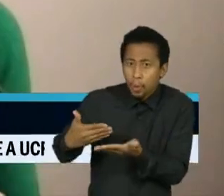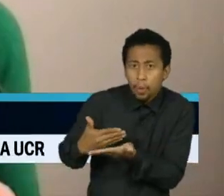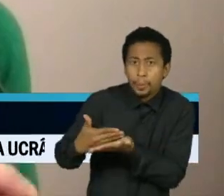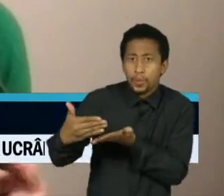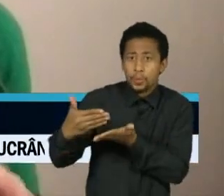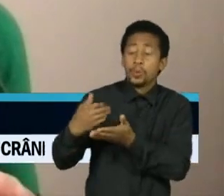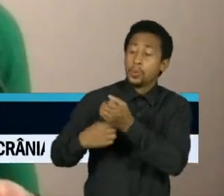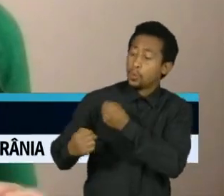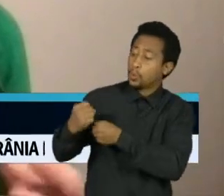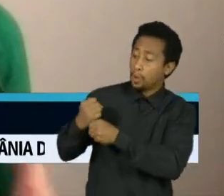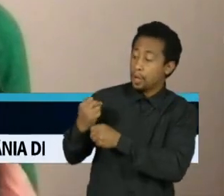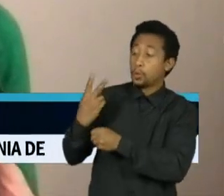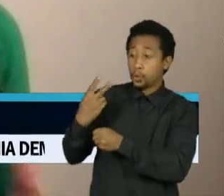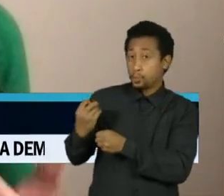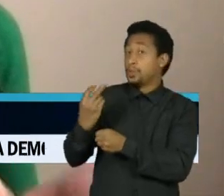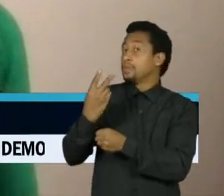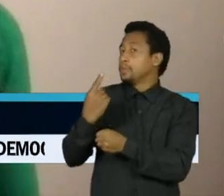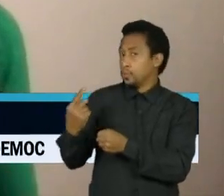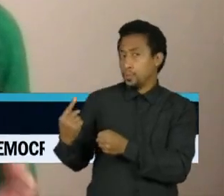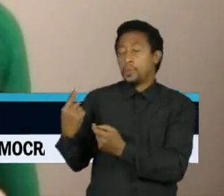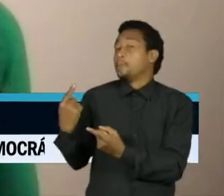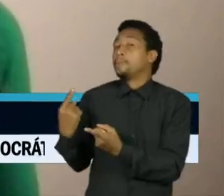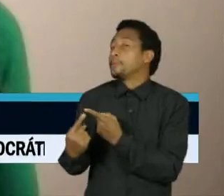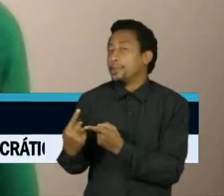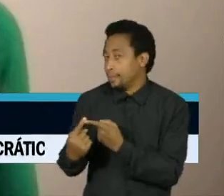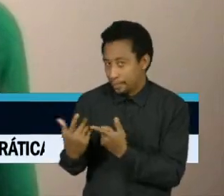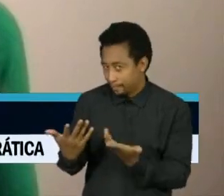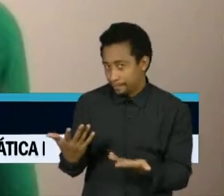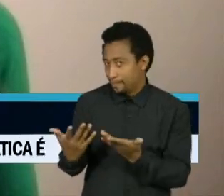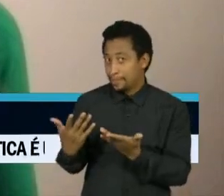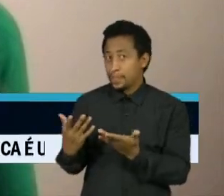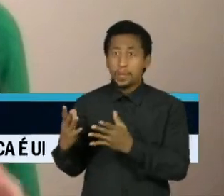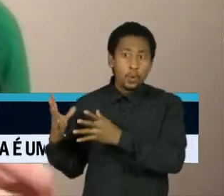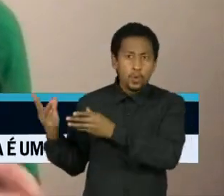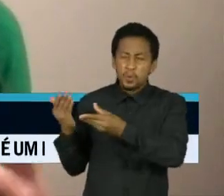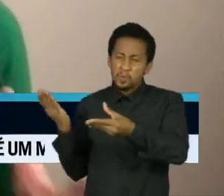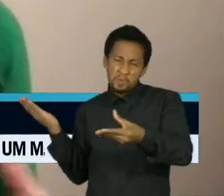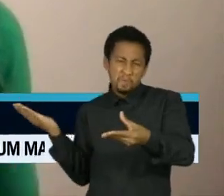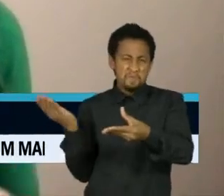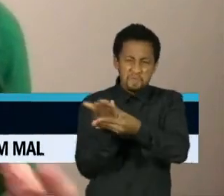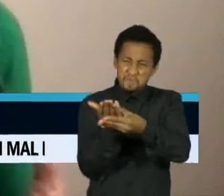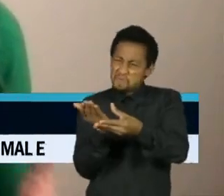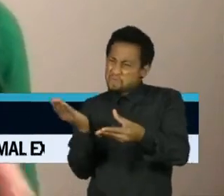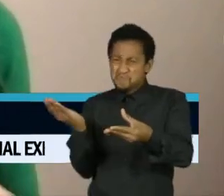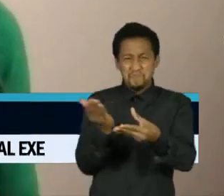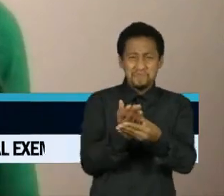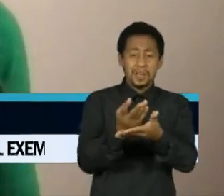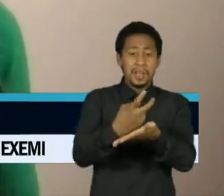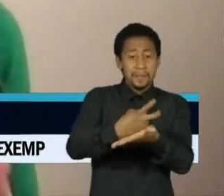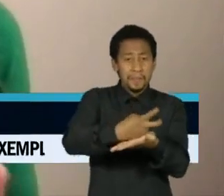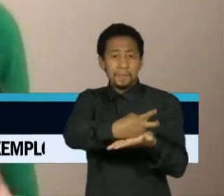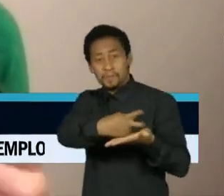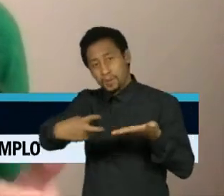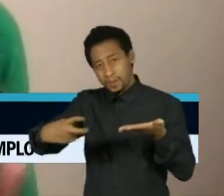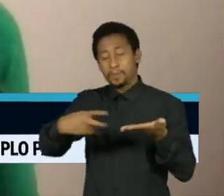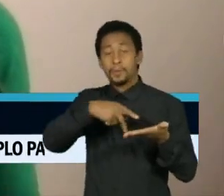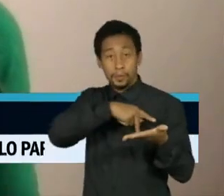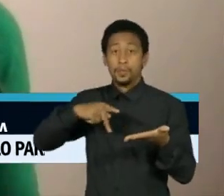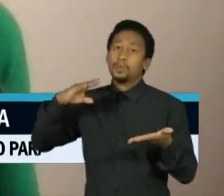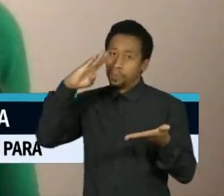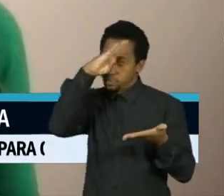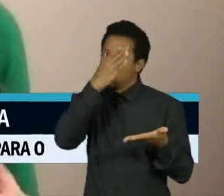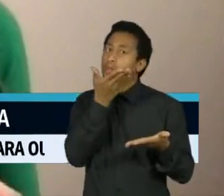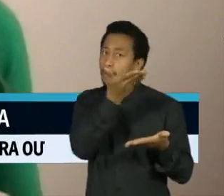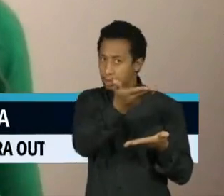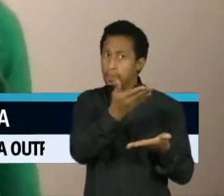ano passado, quando havia essa pressão pelo impeachment do presidente Jair Bolsonaro, naquela época em que ele estava fazendo as ameaças